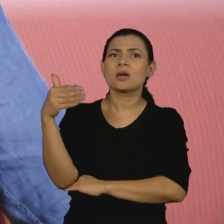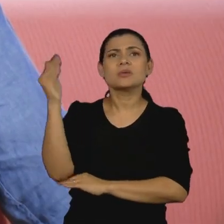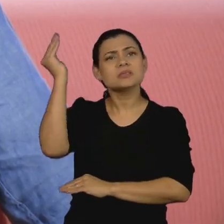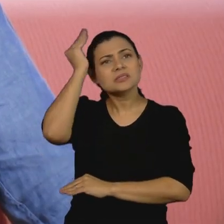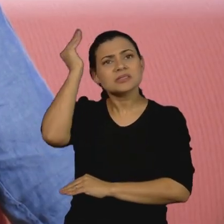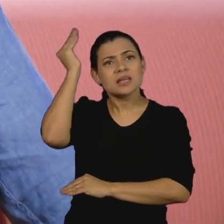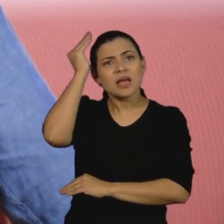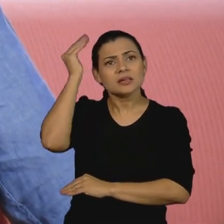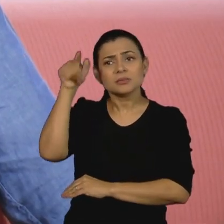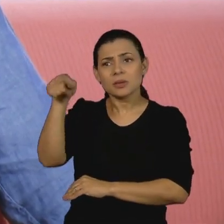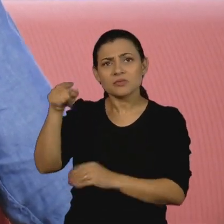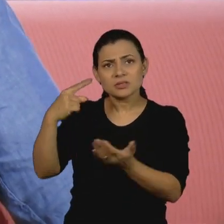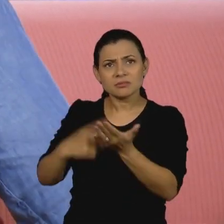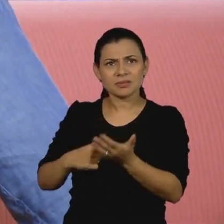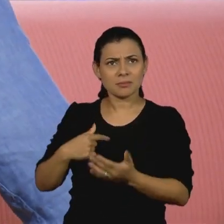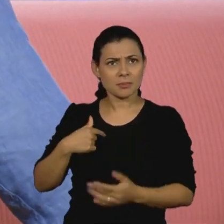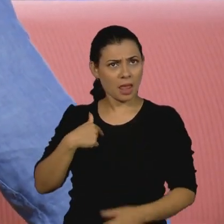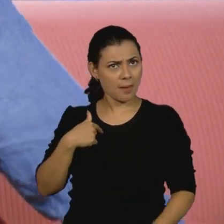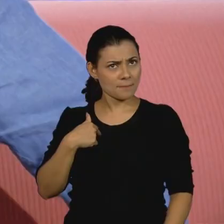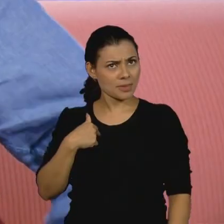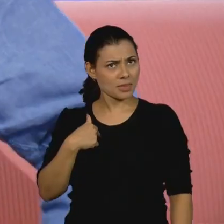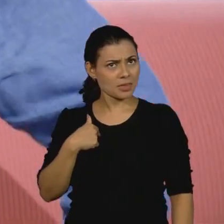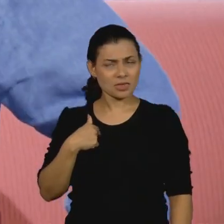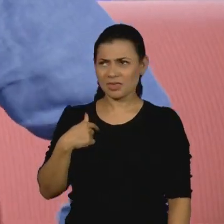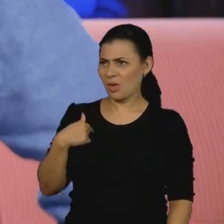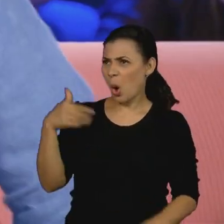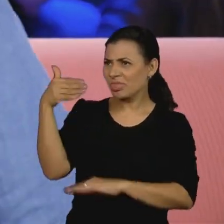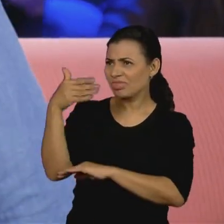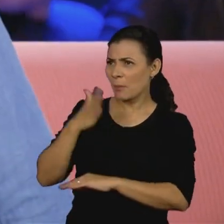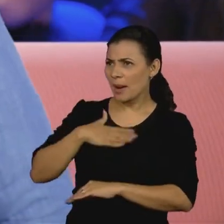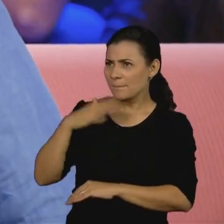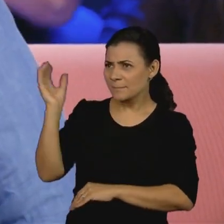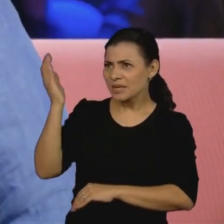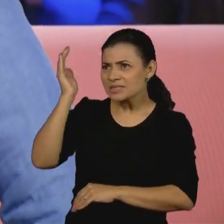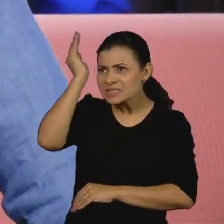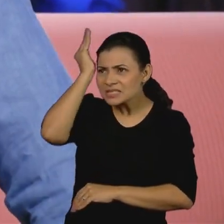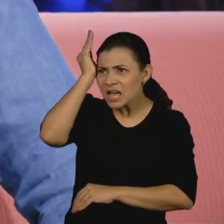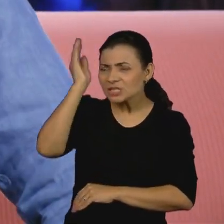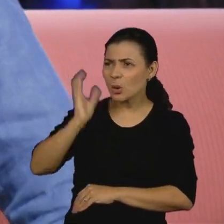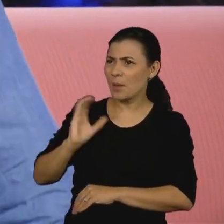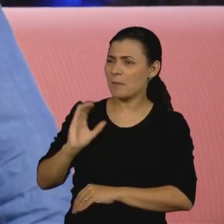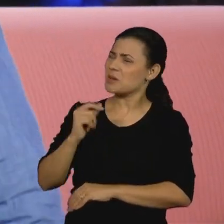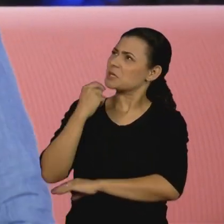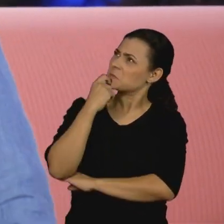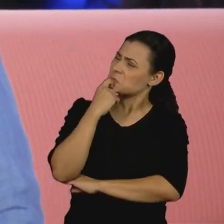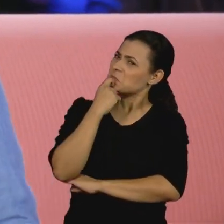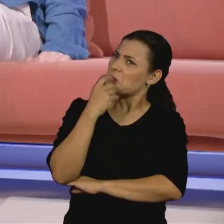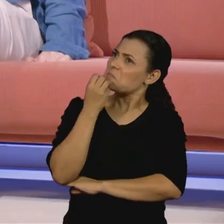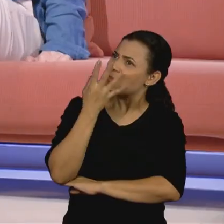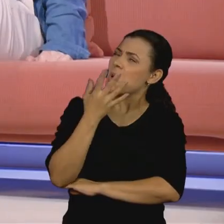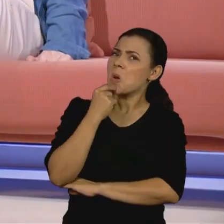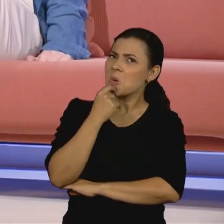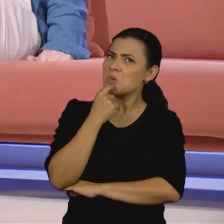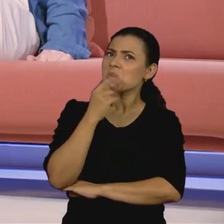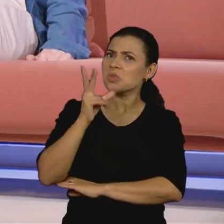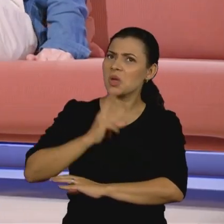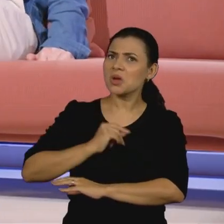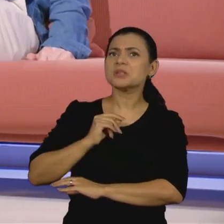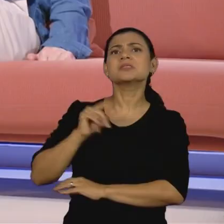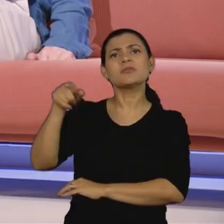Sesc, pra você. Eu falei assim, pô, já melhorou, né? Vou Esse ficar hotel do Sesc é bom. Vou passar a noite